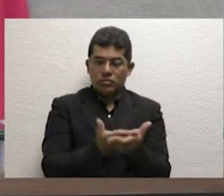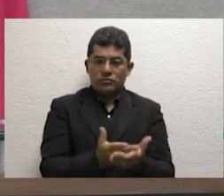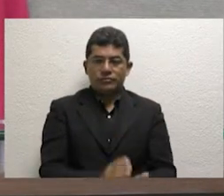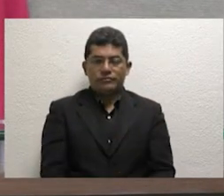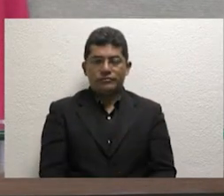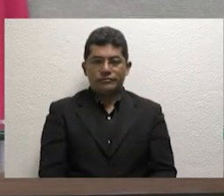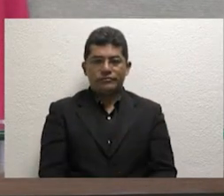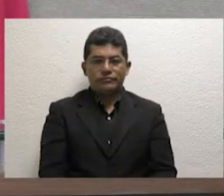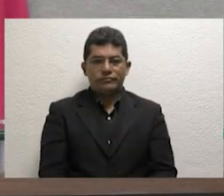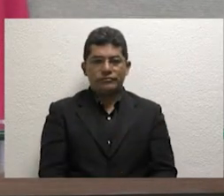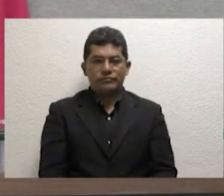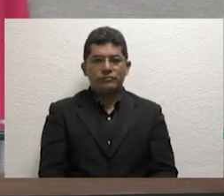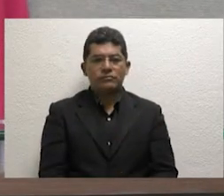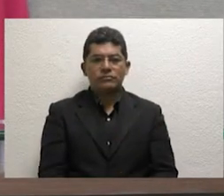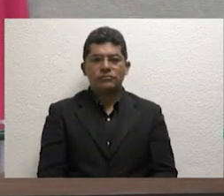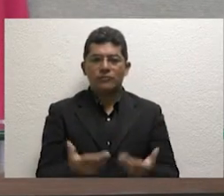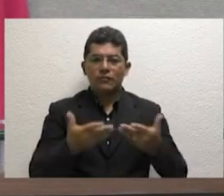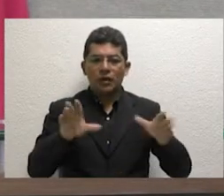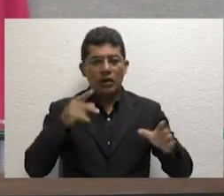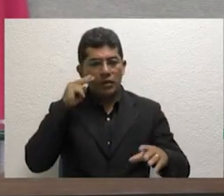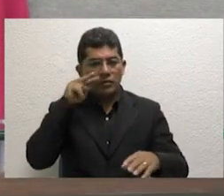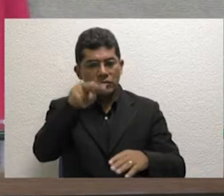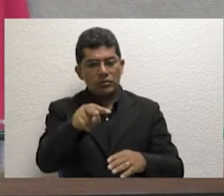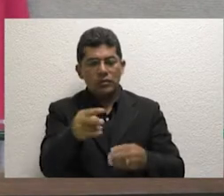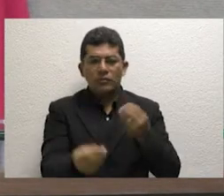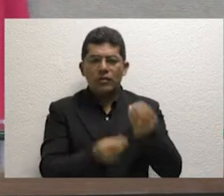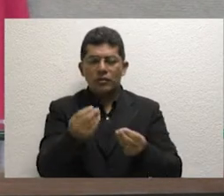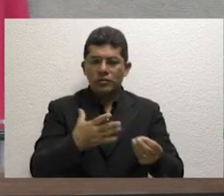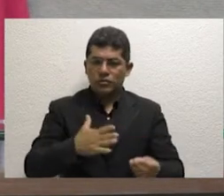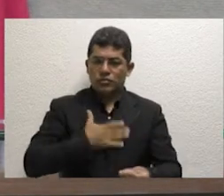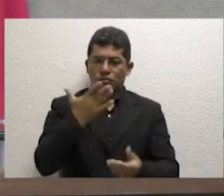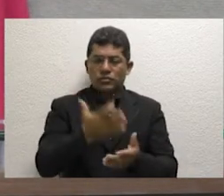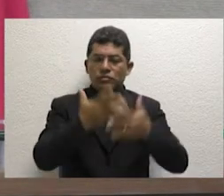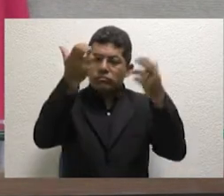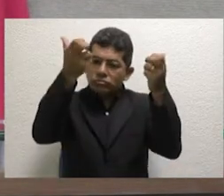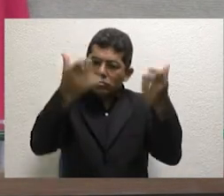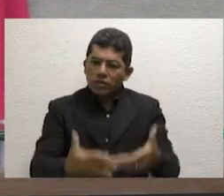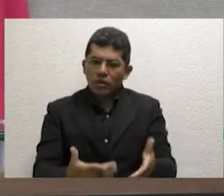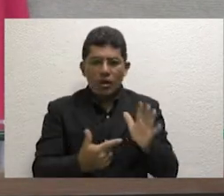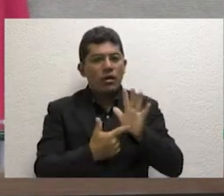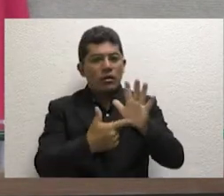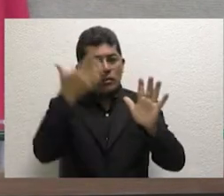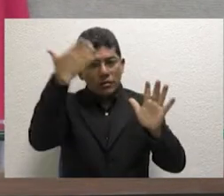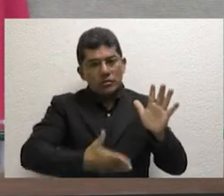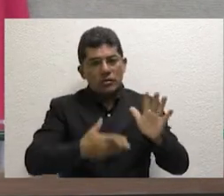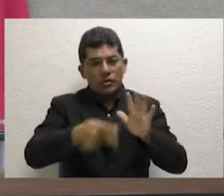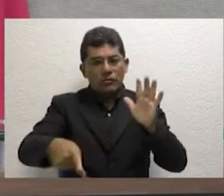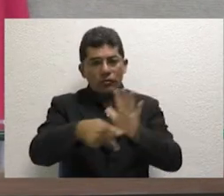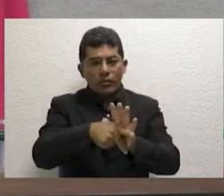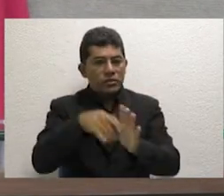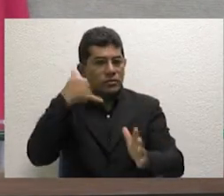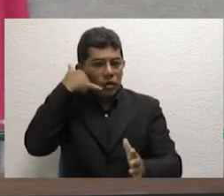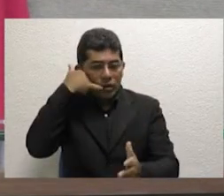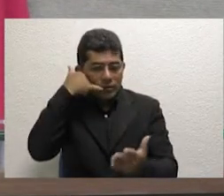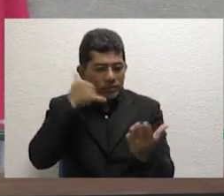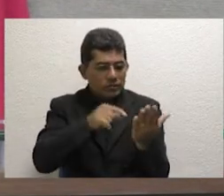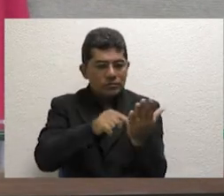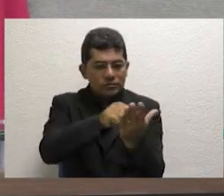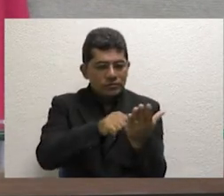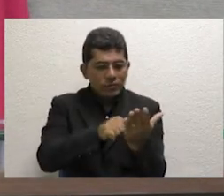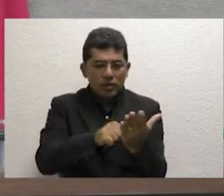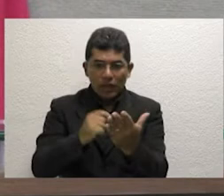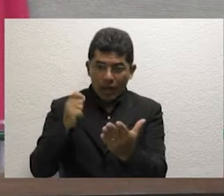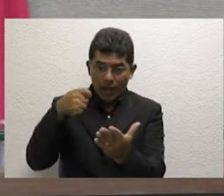lá, que abriu as portas, para eles se assustaram. Mostrei para eles no próprio aparelho deles que eles estavam